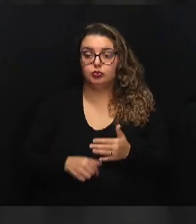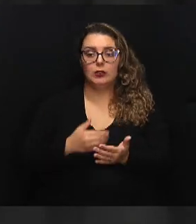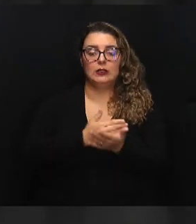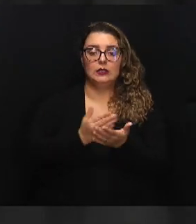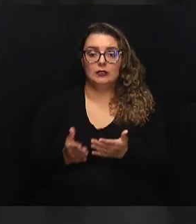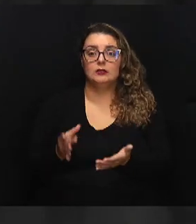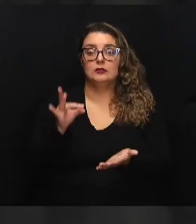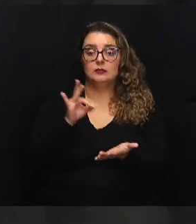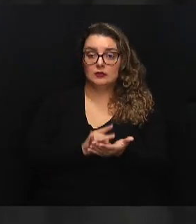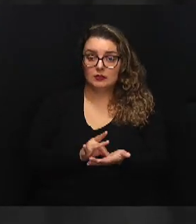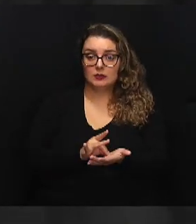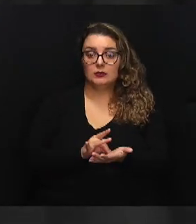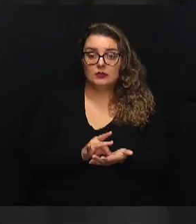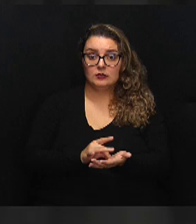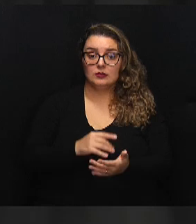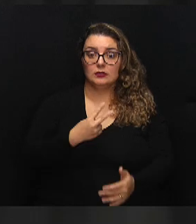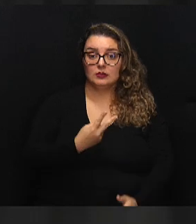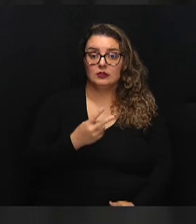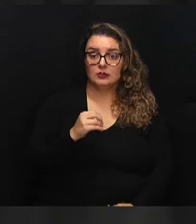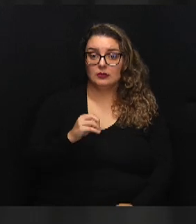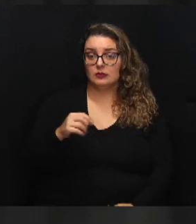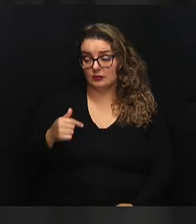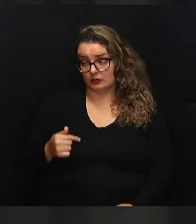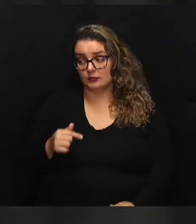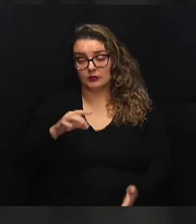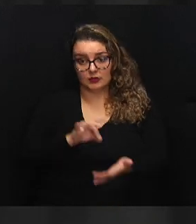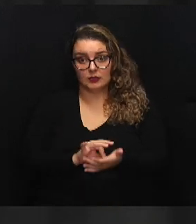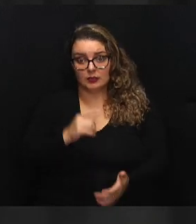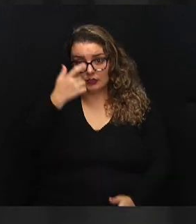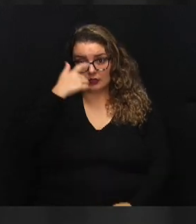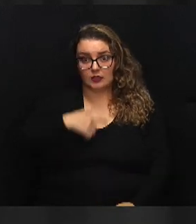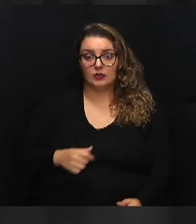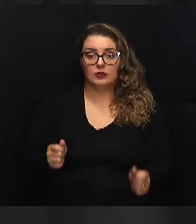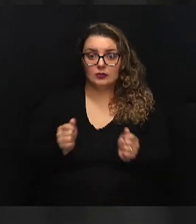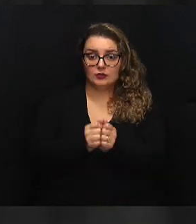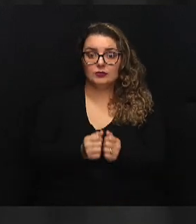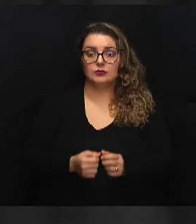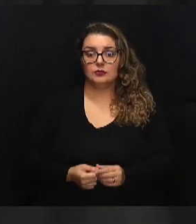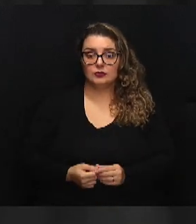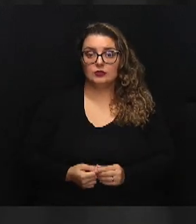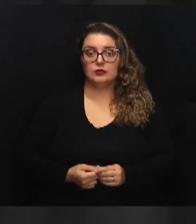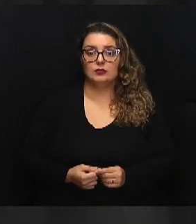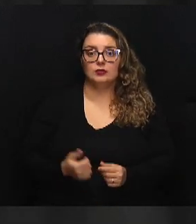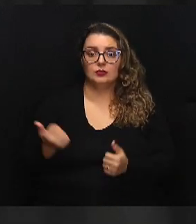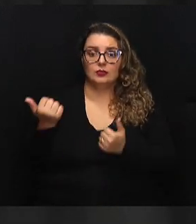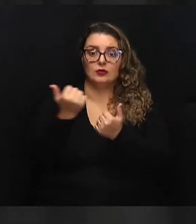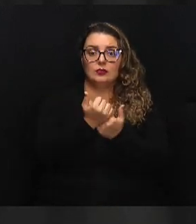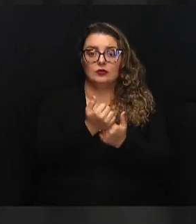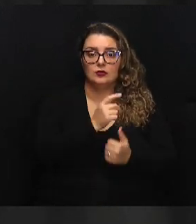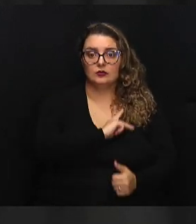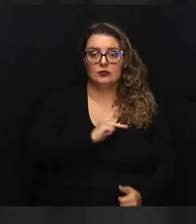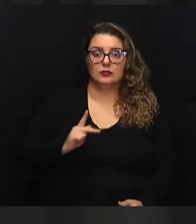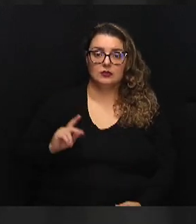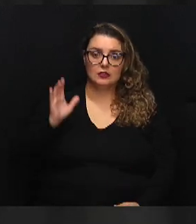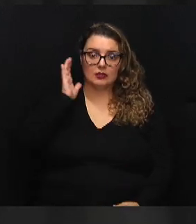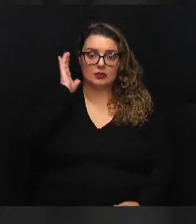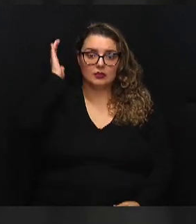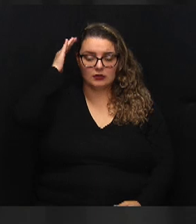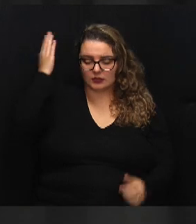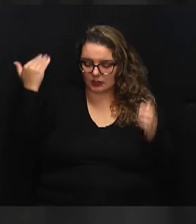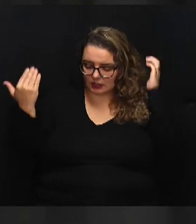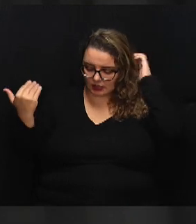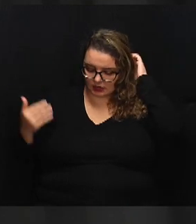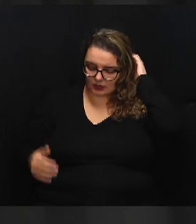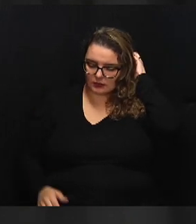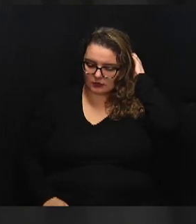na realidade, em 2007. Eu tive com o vice-presidente da República e